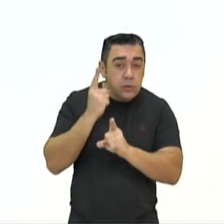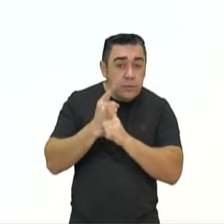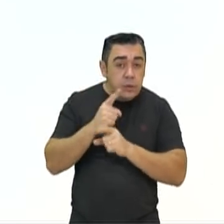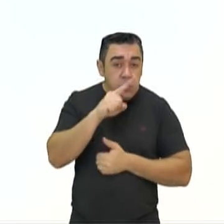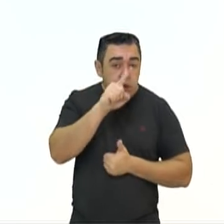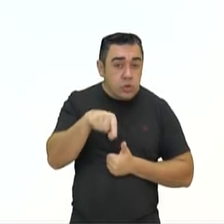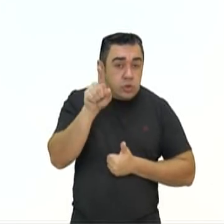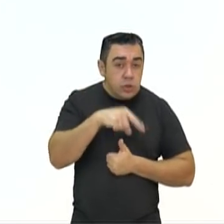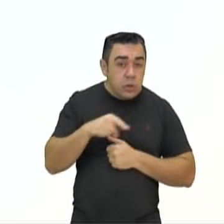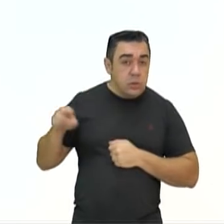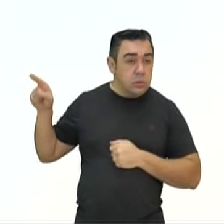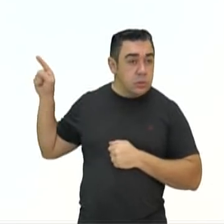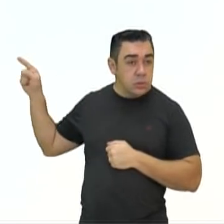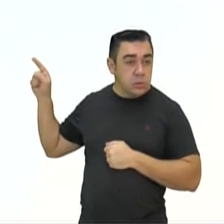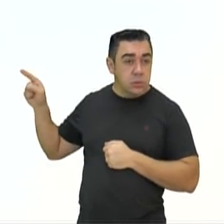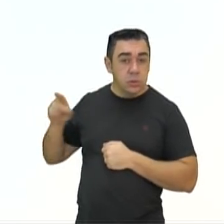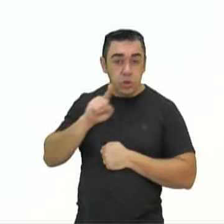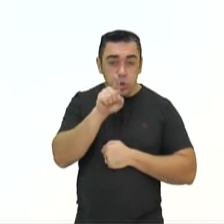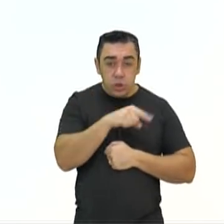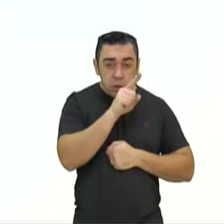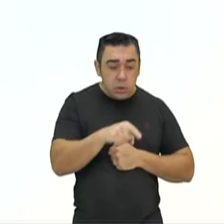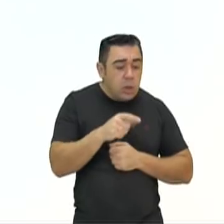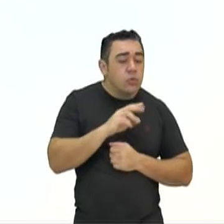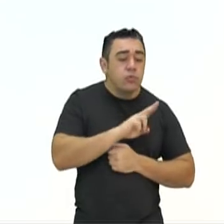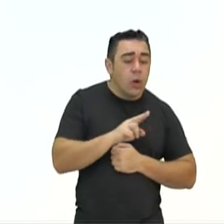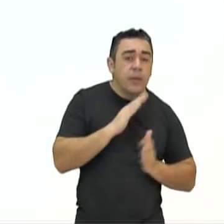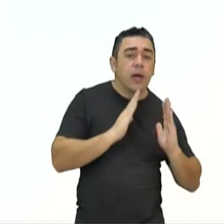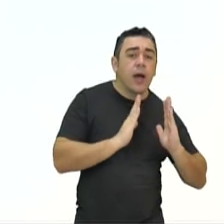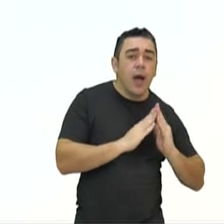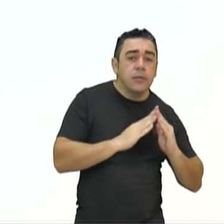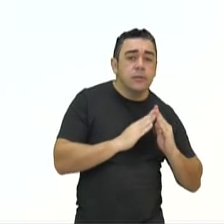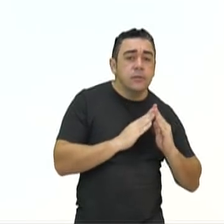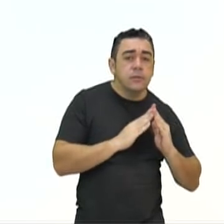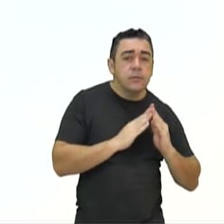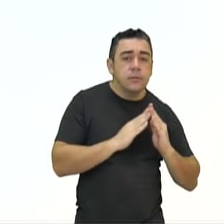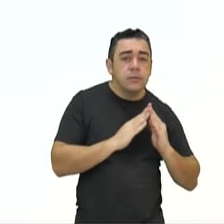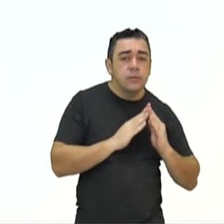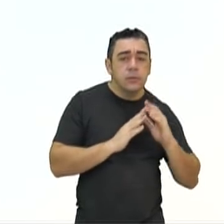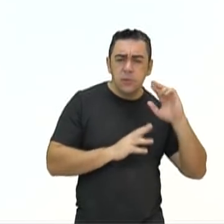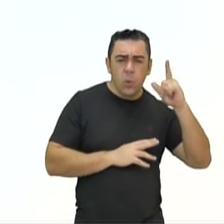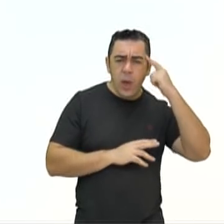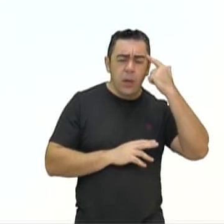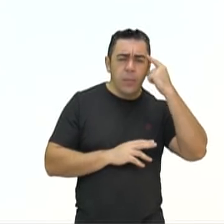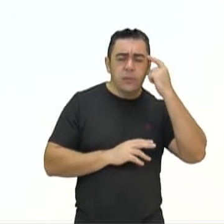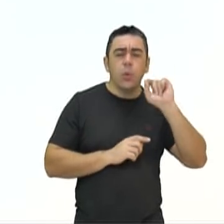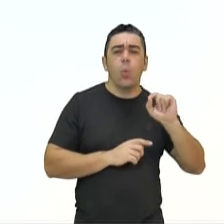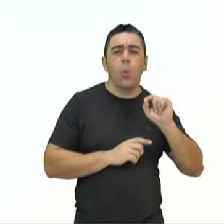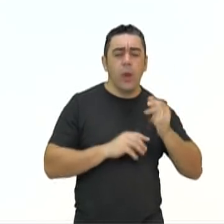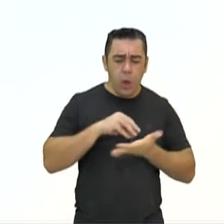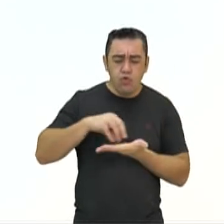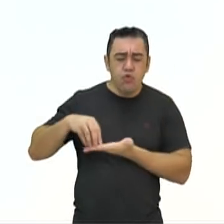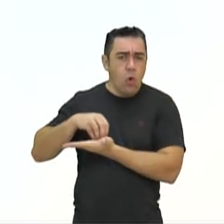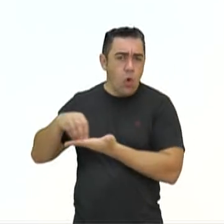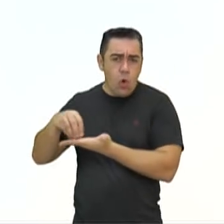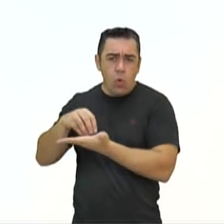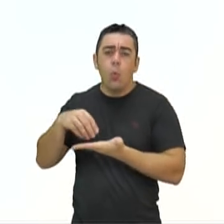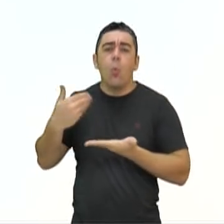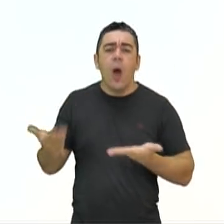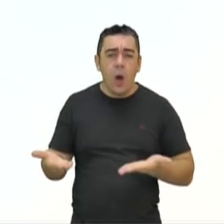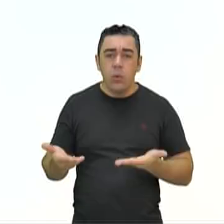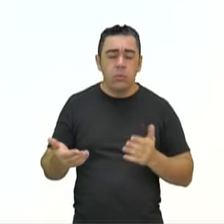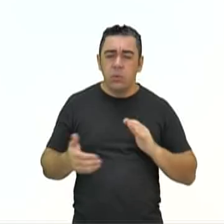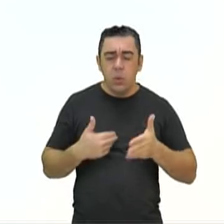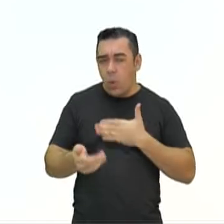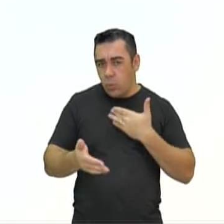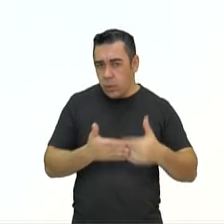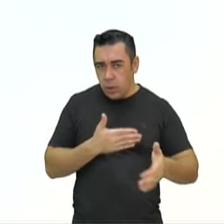a denominação das casas assinalada com um X. Então, não pensa qual peça que está nesse X. Pensa que é qualquer peça, um